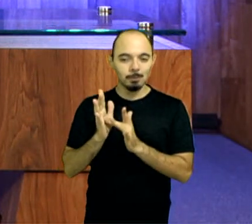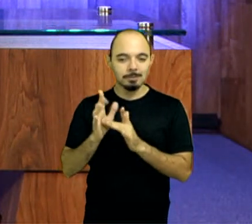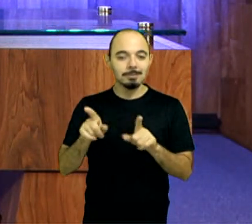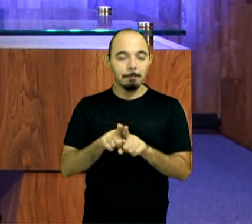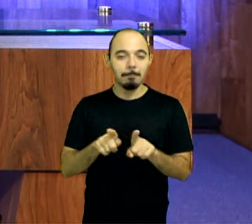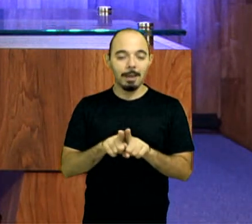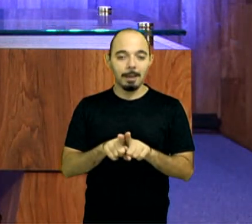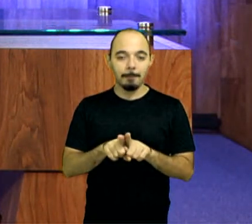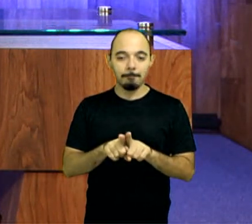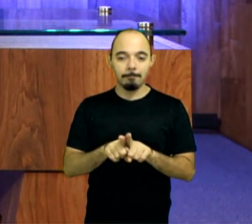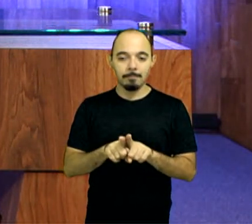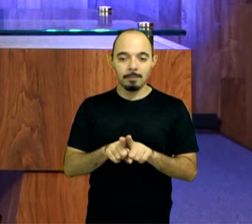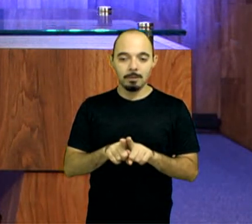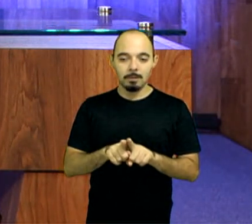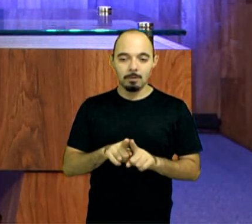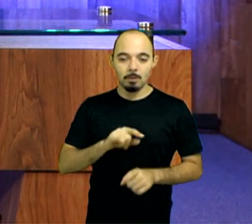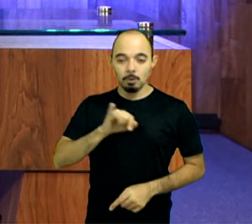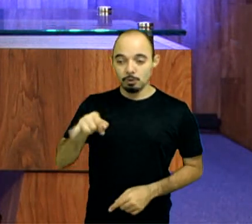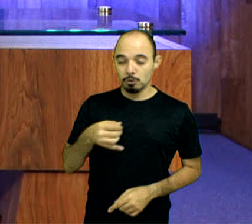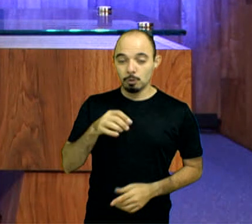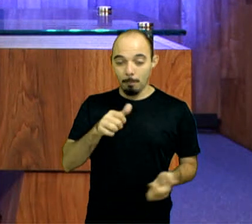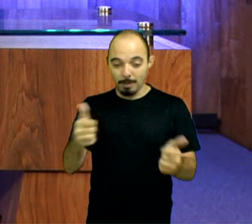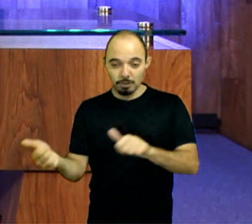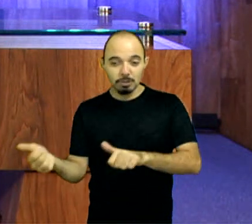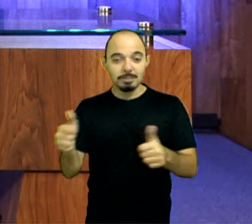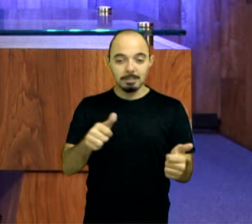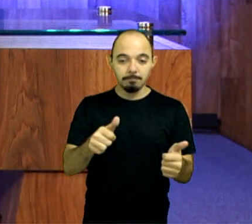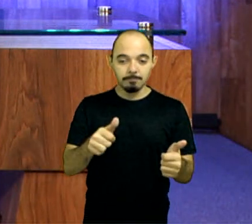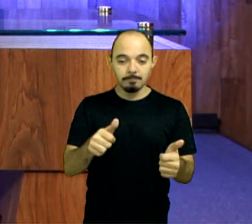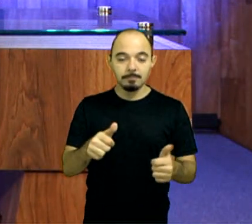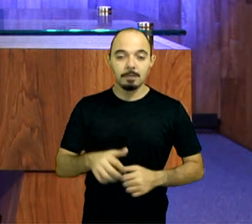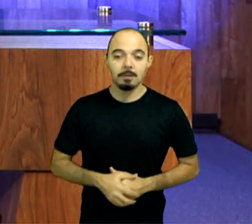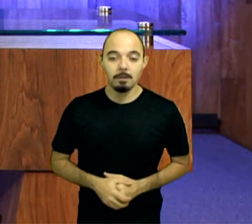para ser uma grande potência, um grande juiz.